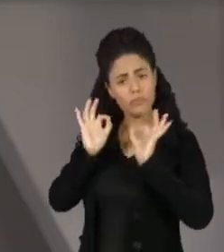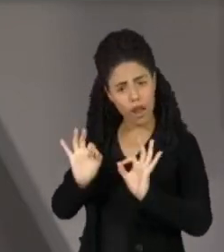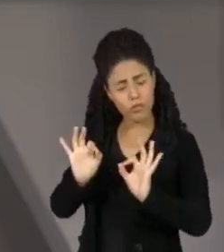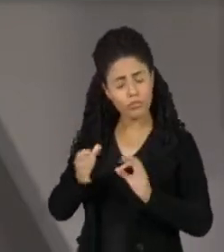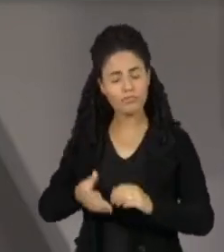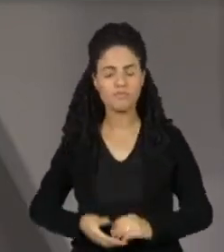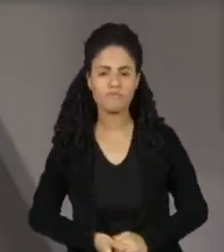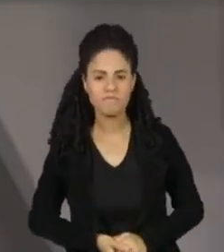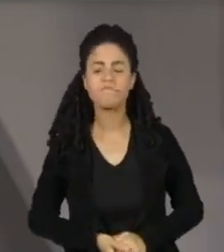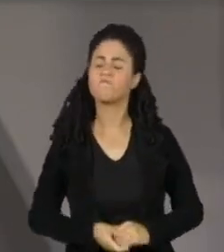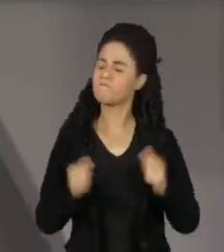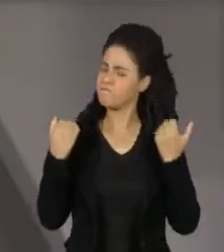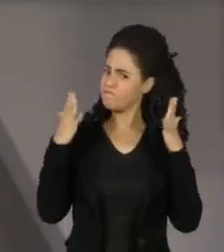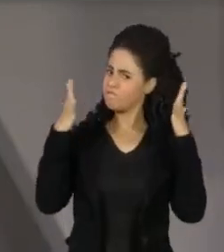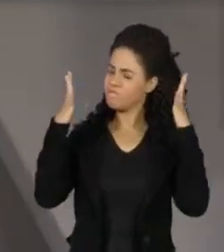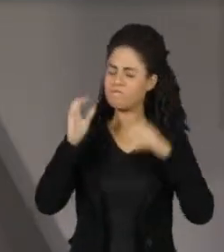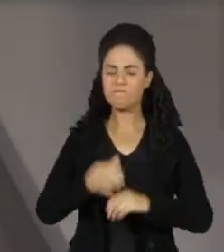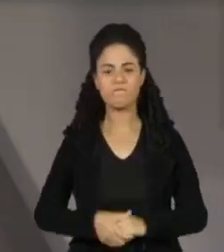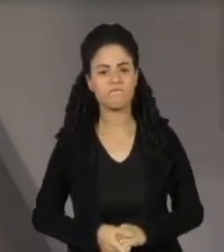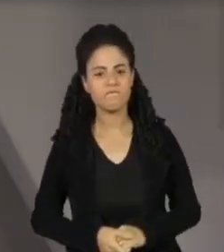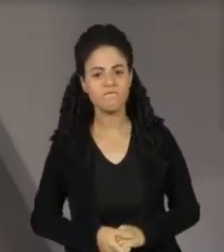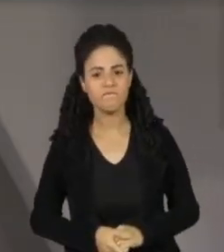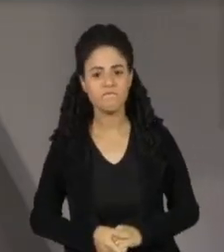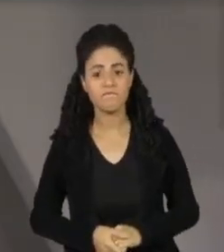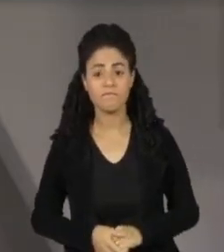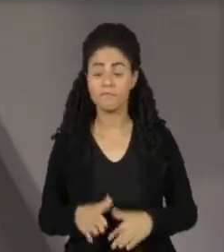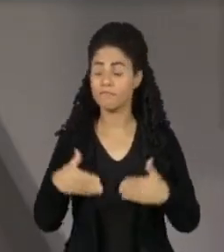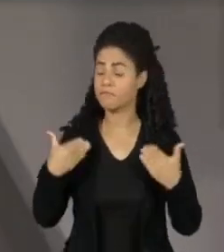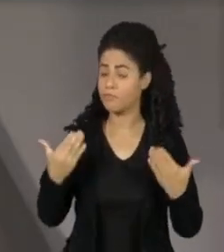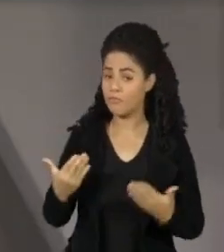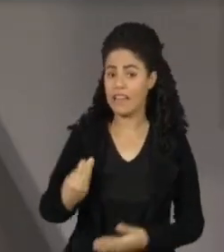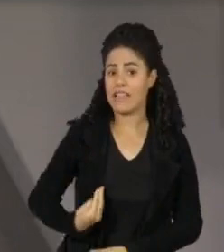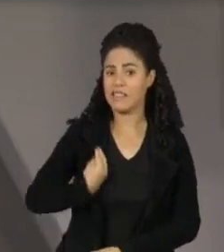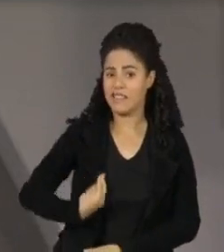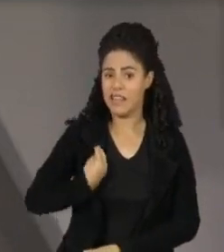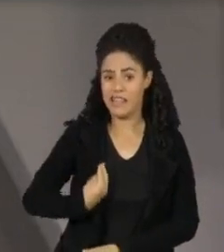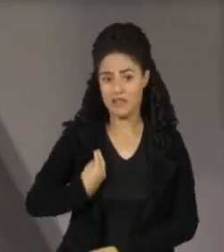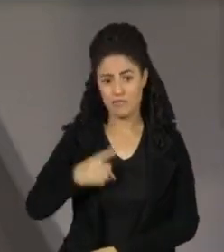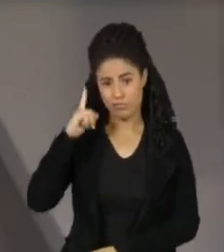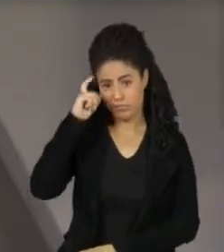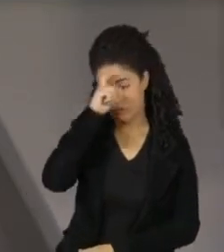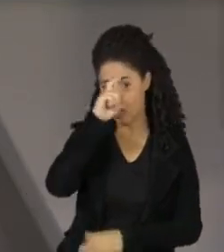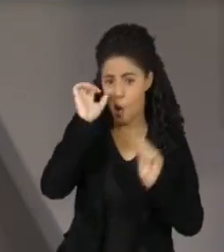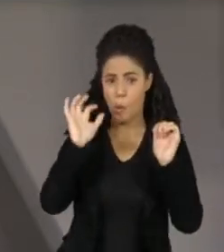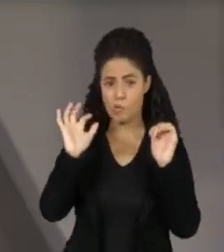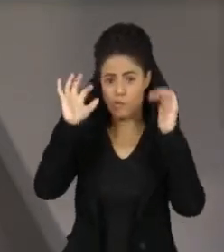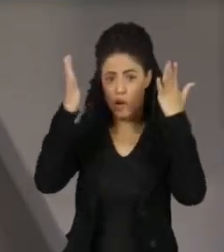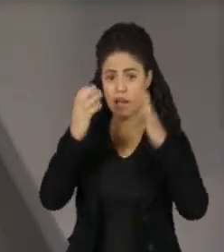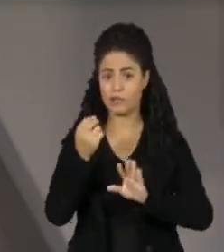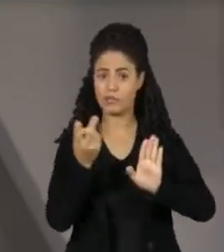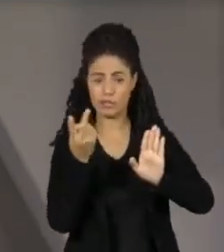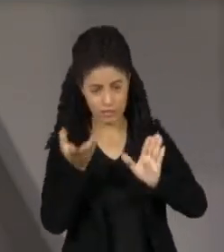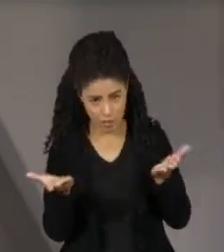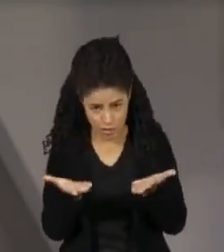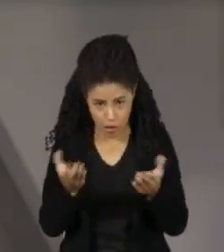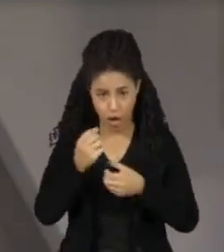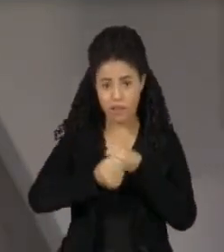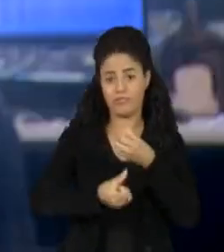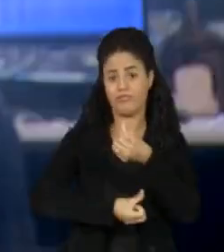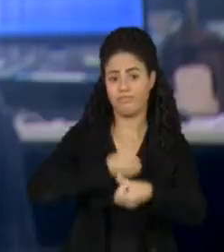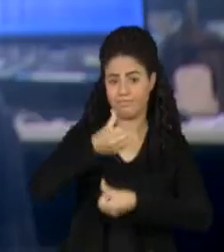que eles são muito bem começa o brasileiro vive uma espécie de congestionamento de festas nesse segundo semestre de